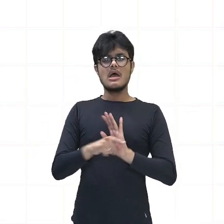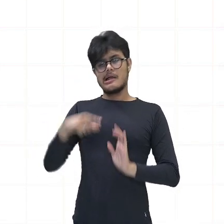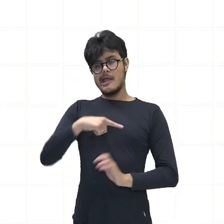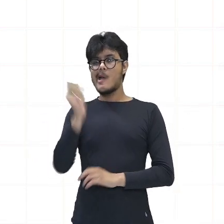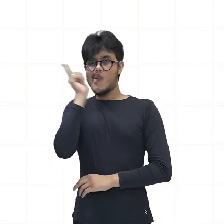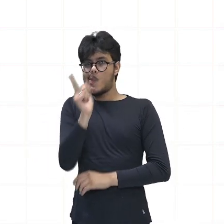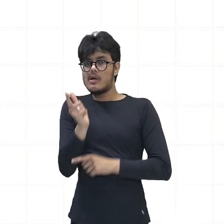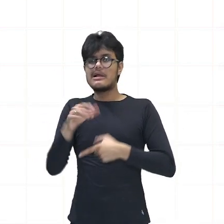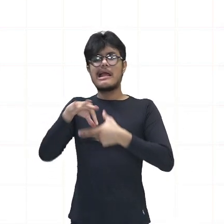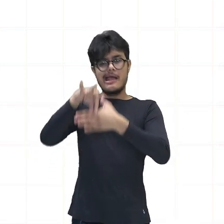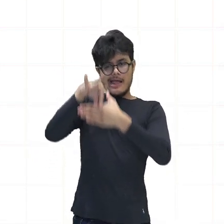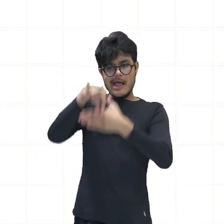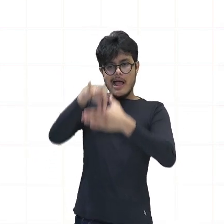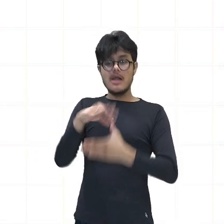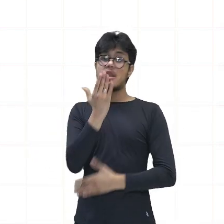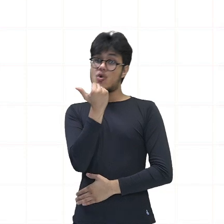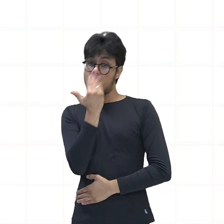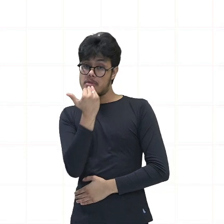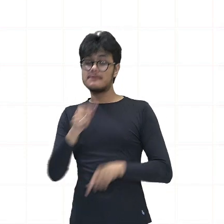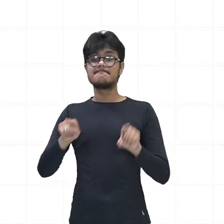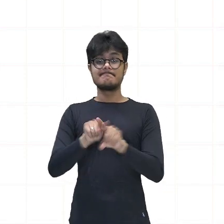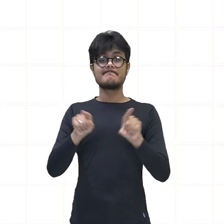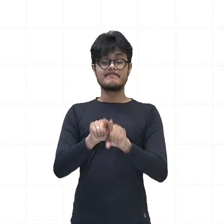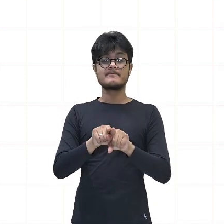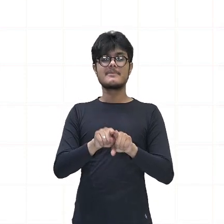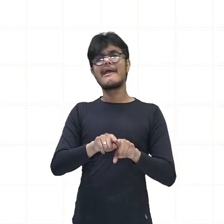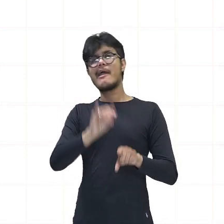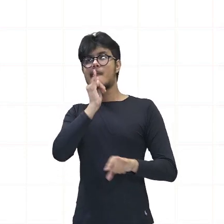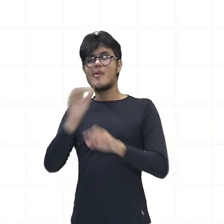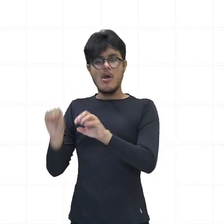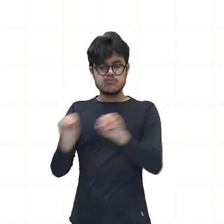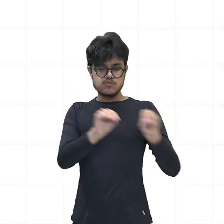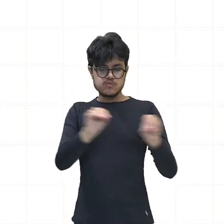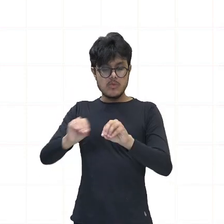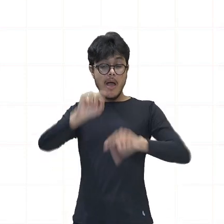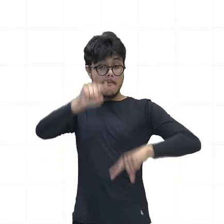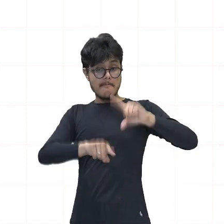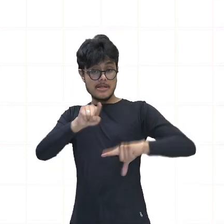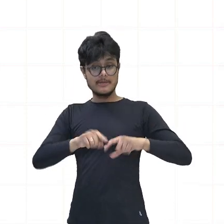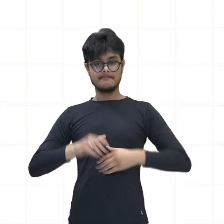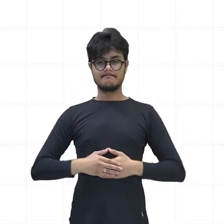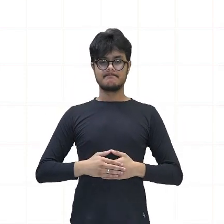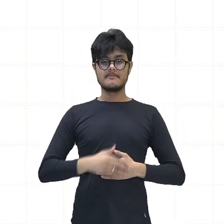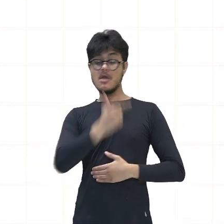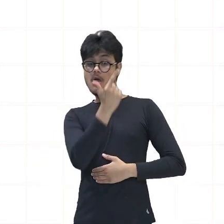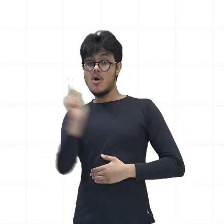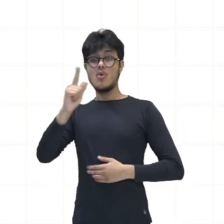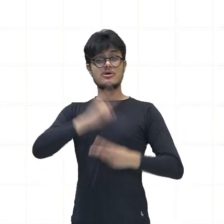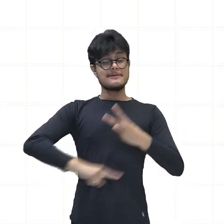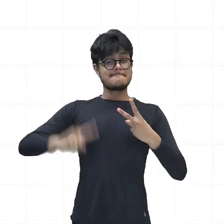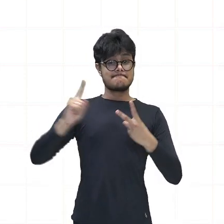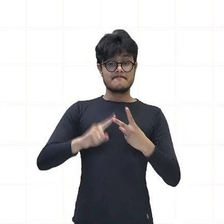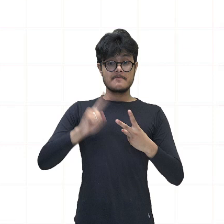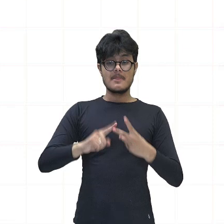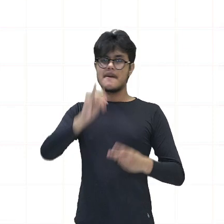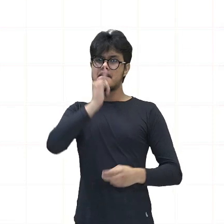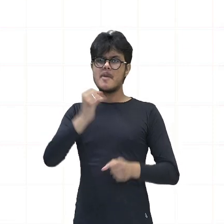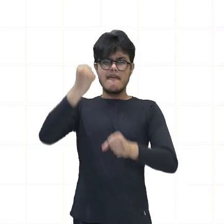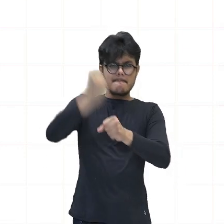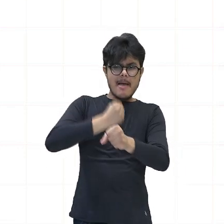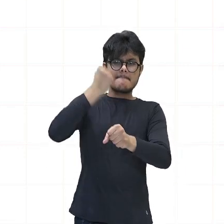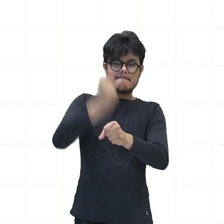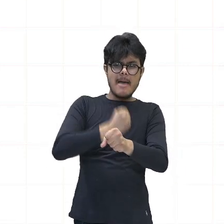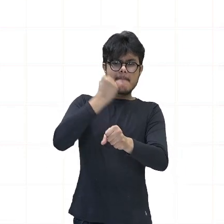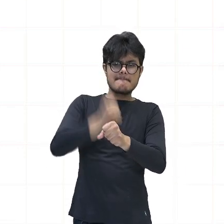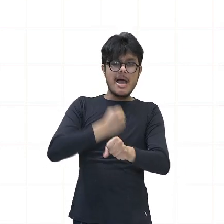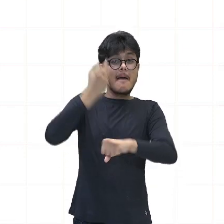alimentar e tração também. E aí nós temos também uma outra atividade econômica que foi a mineração.